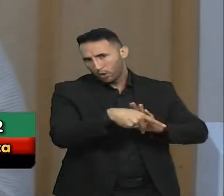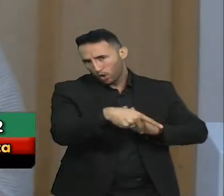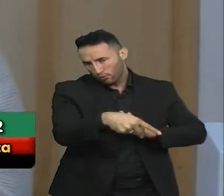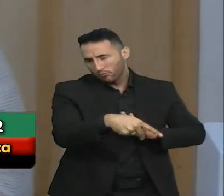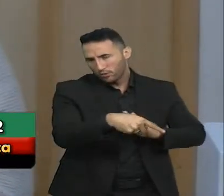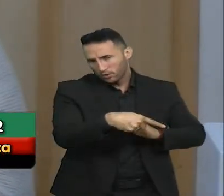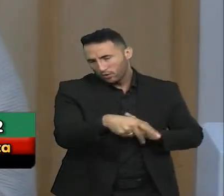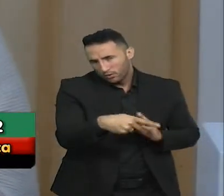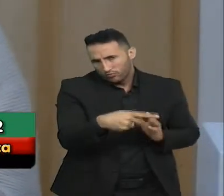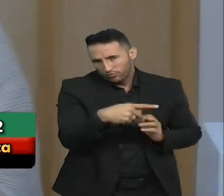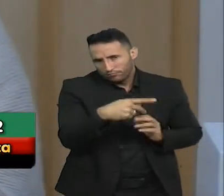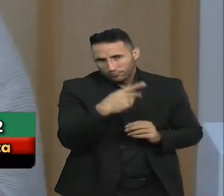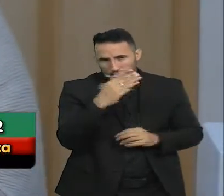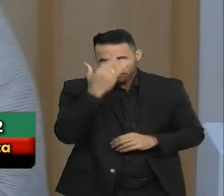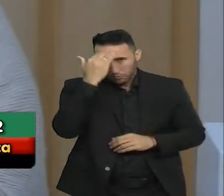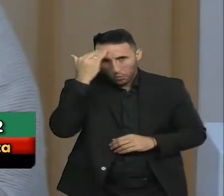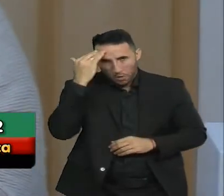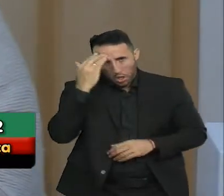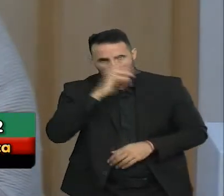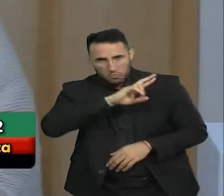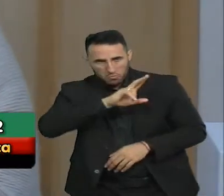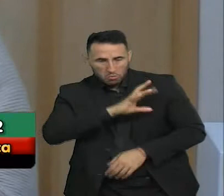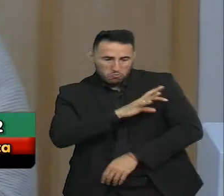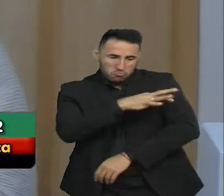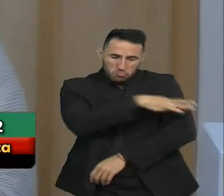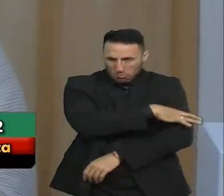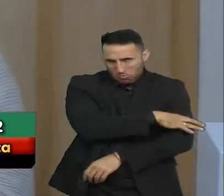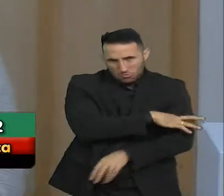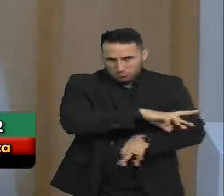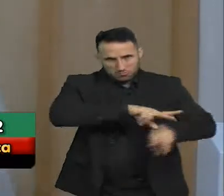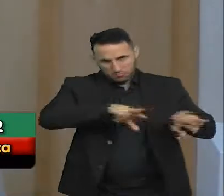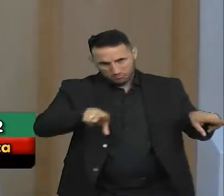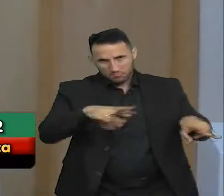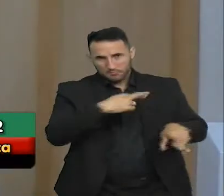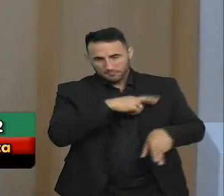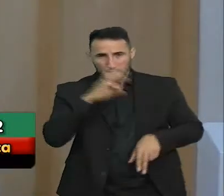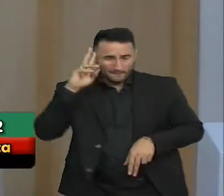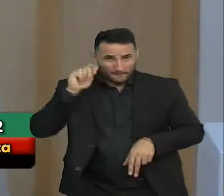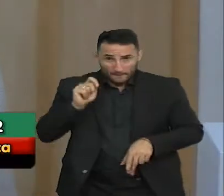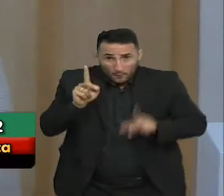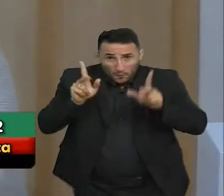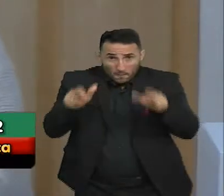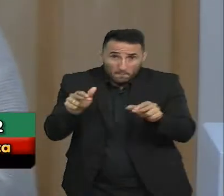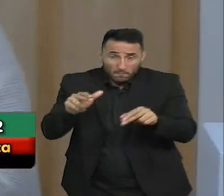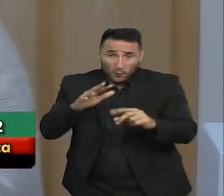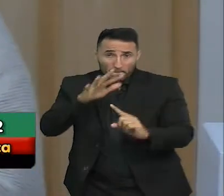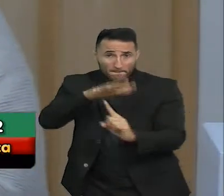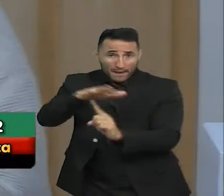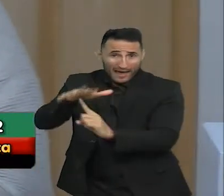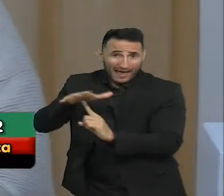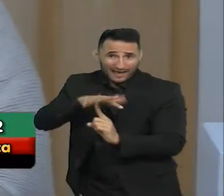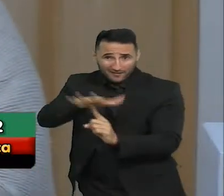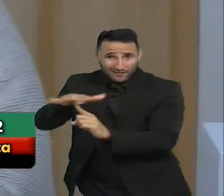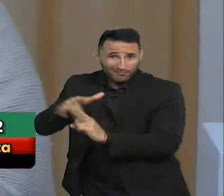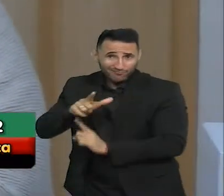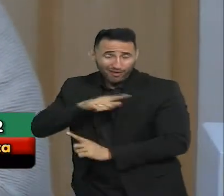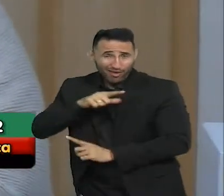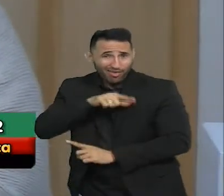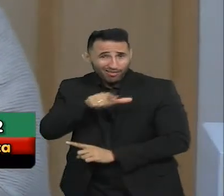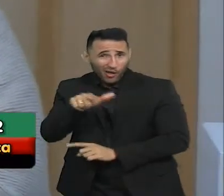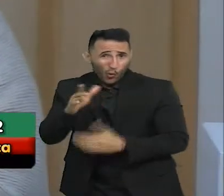isso. A gente precisa falar, assim como precisamos conversar nos parques, né? Tivemos uma situação